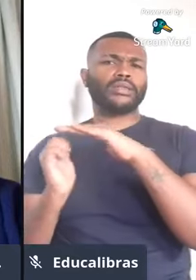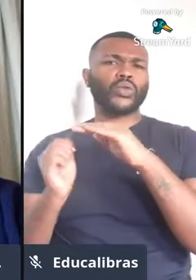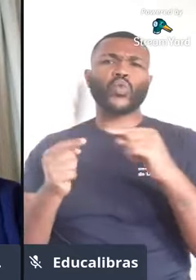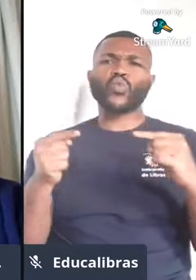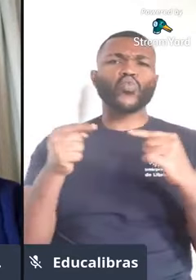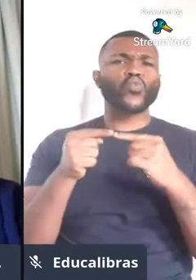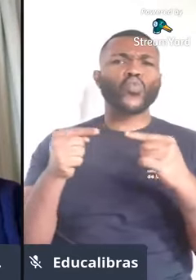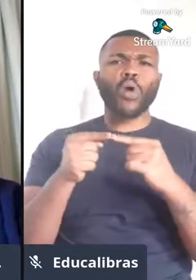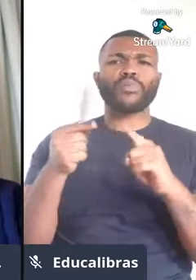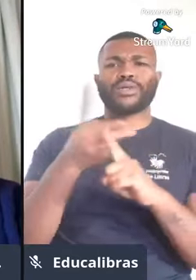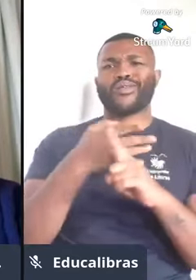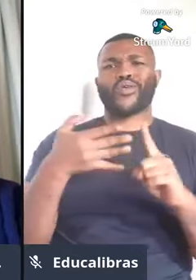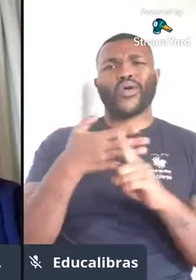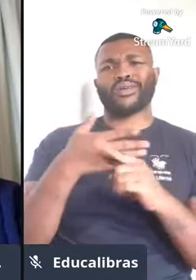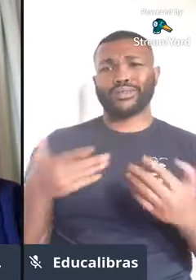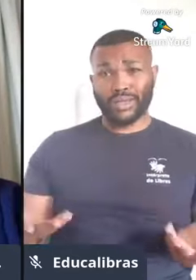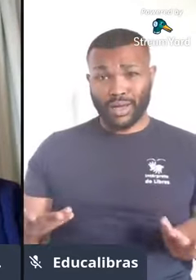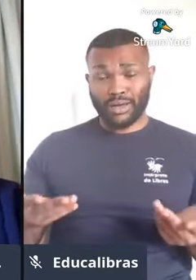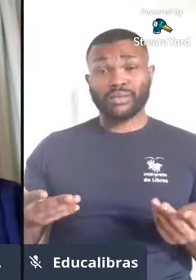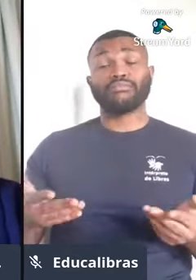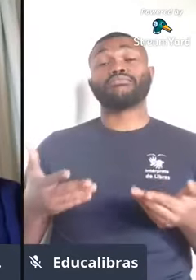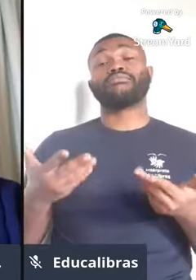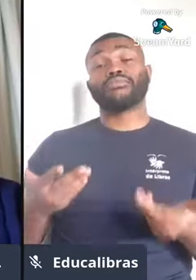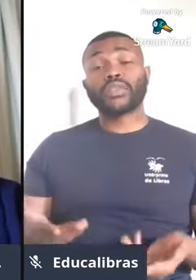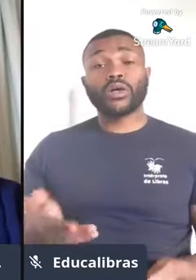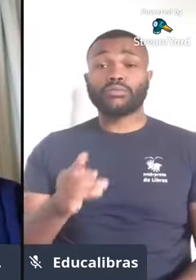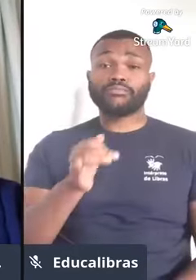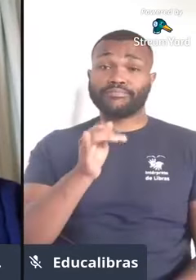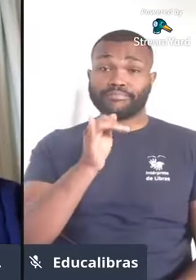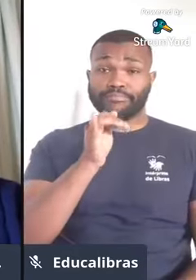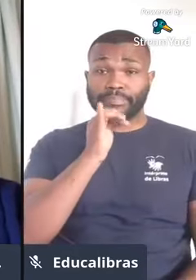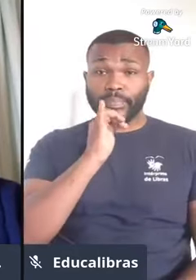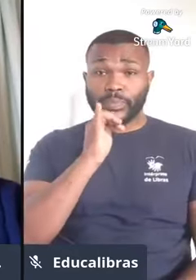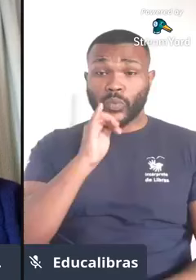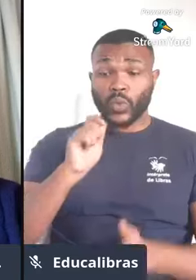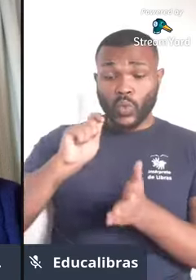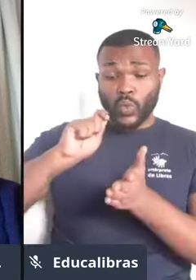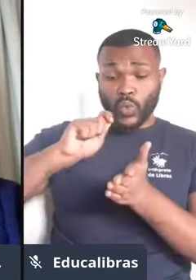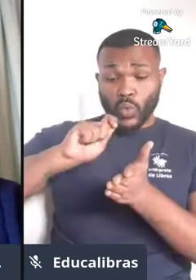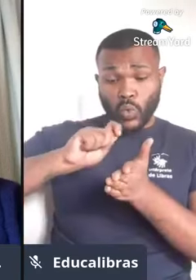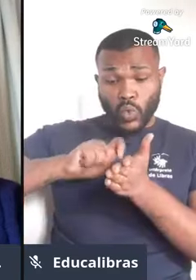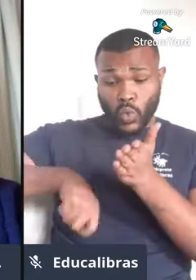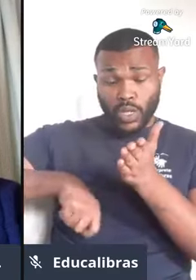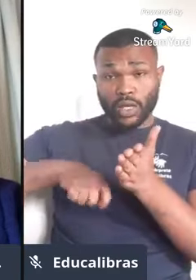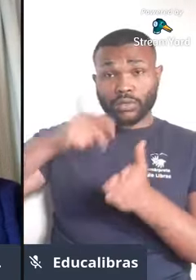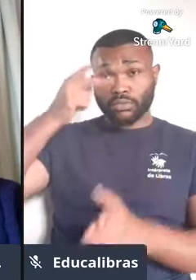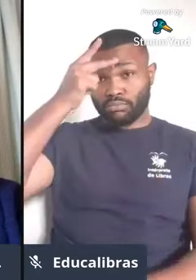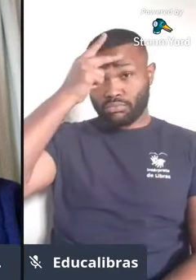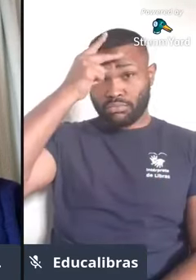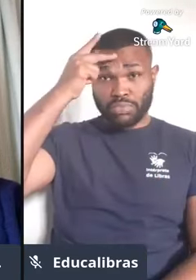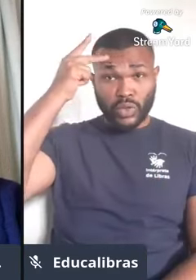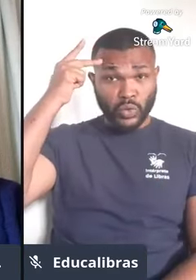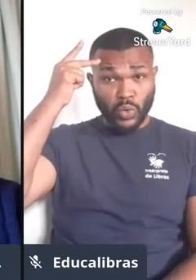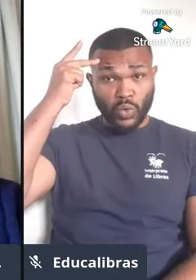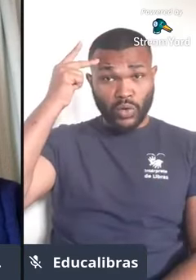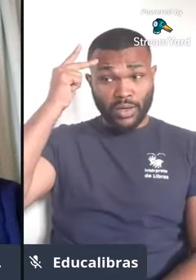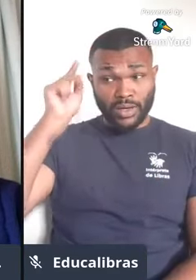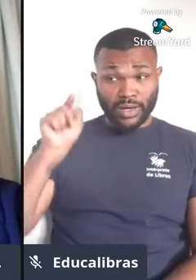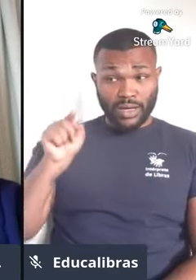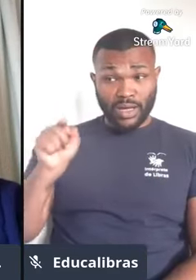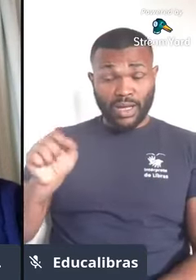nesse sentido, nós consideramos que o contrato da pessoa, feito apenas para que ela